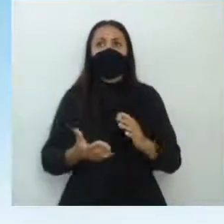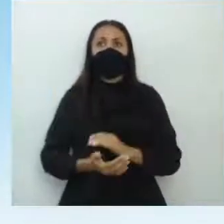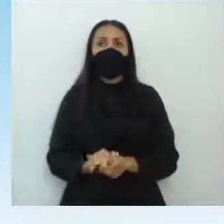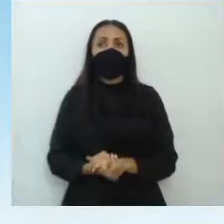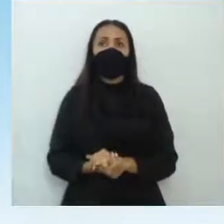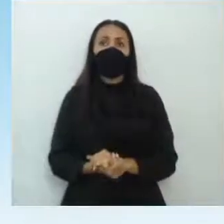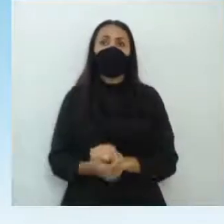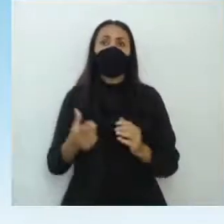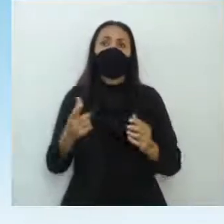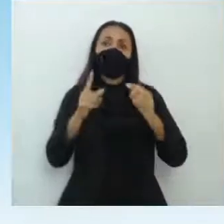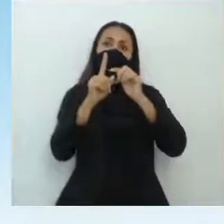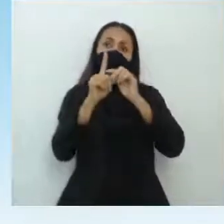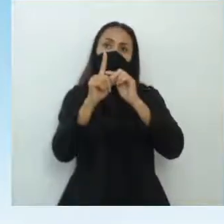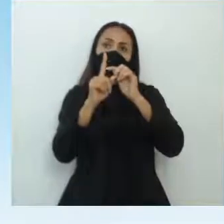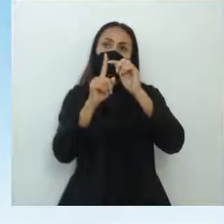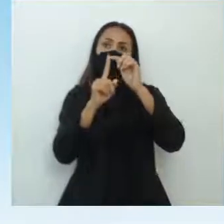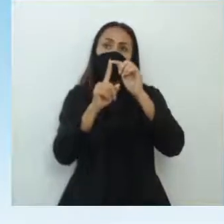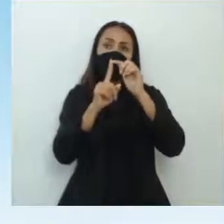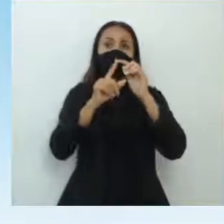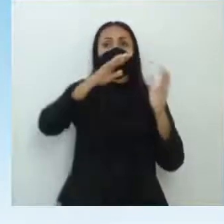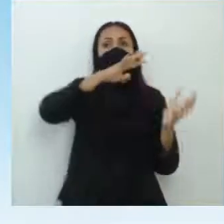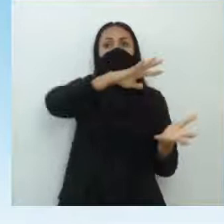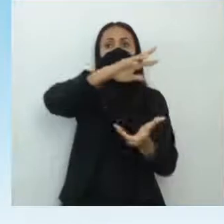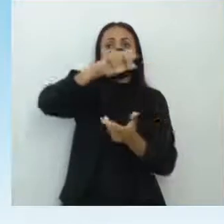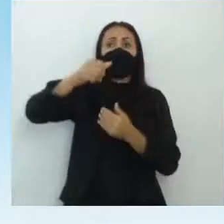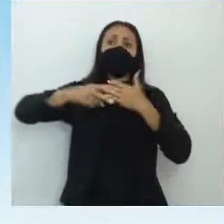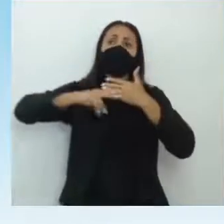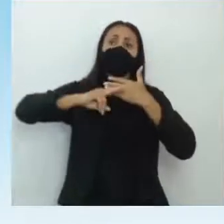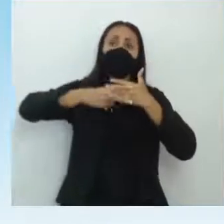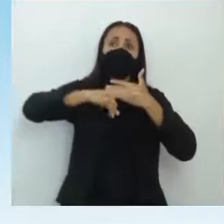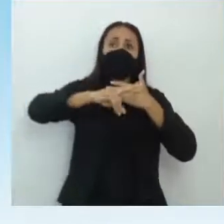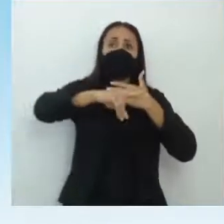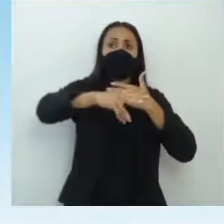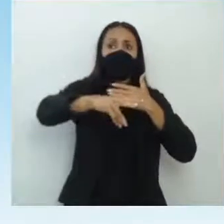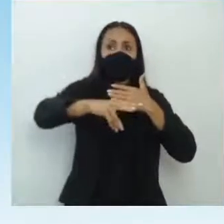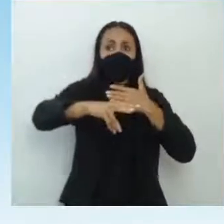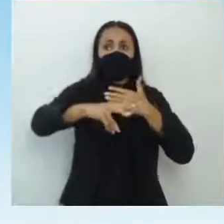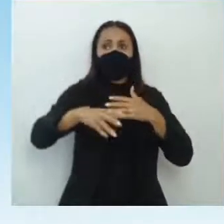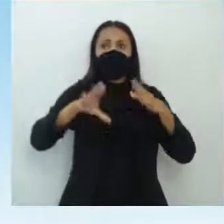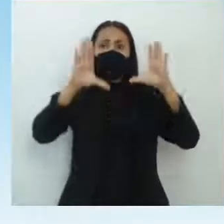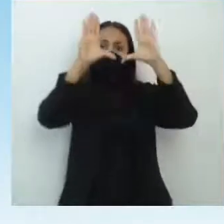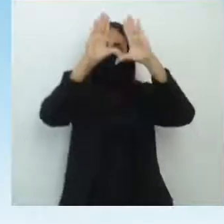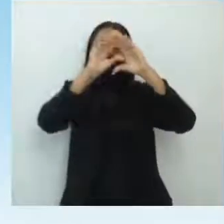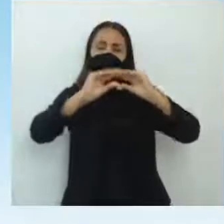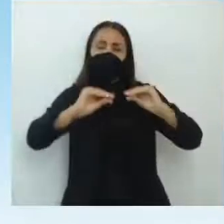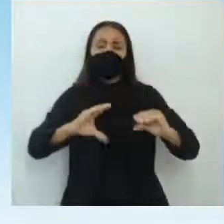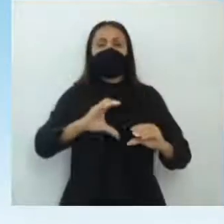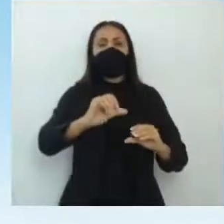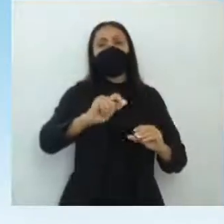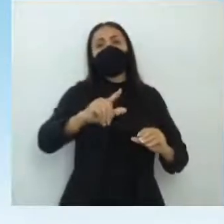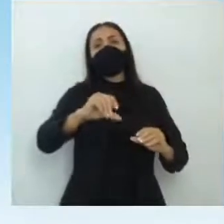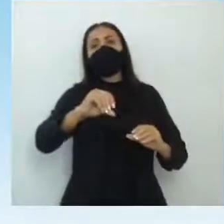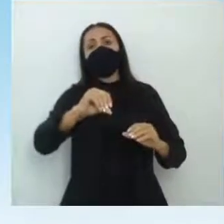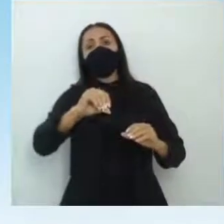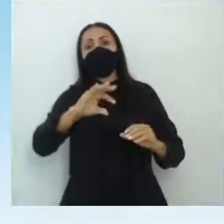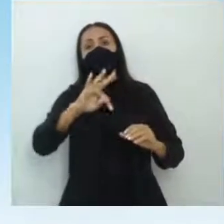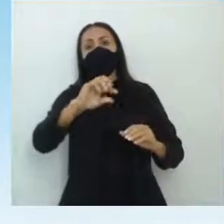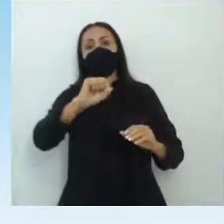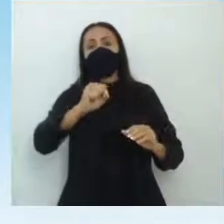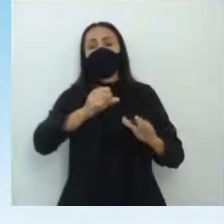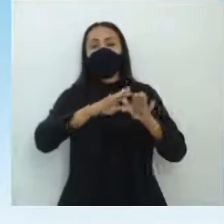o aumento da temperatura do planeta e, consequentemente, o derretimento das calotas